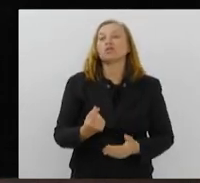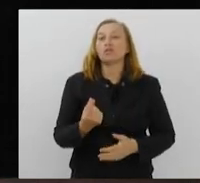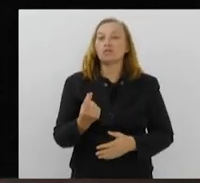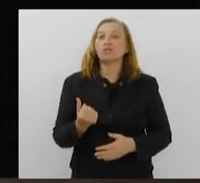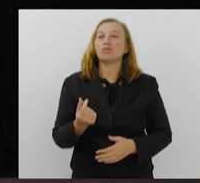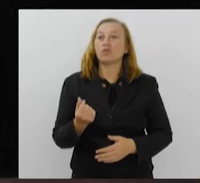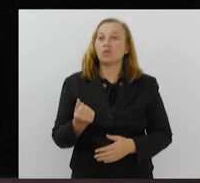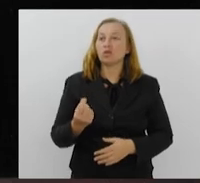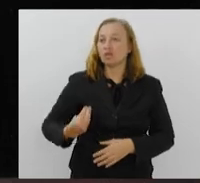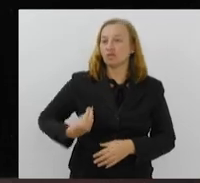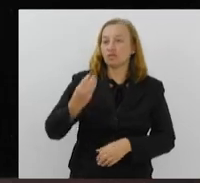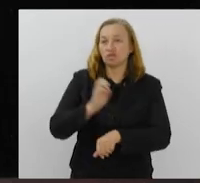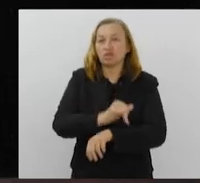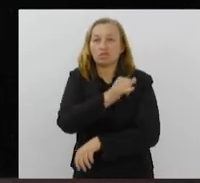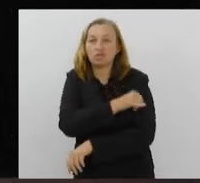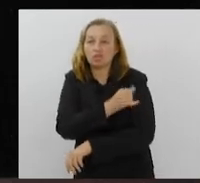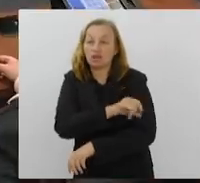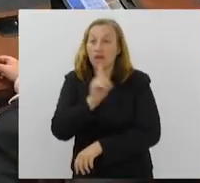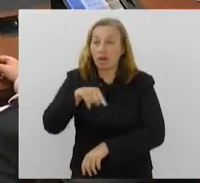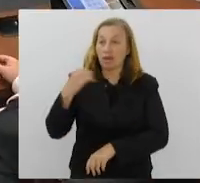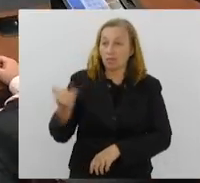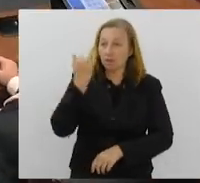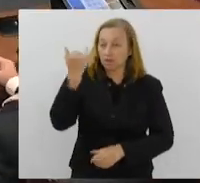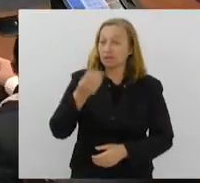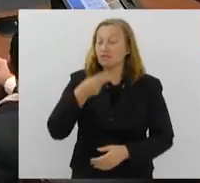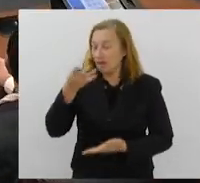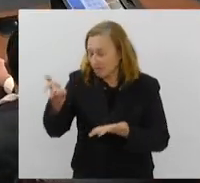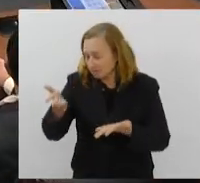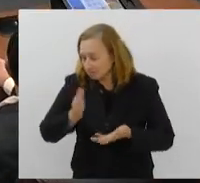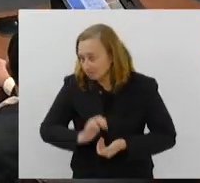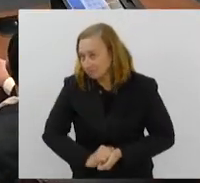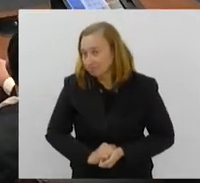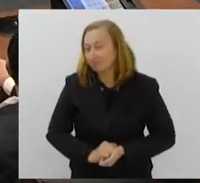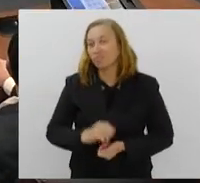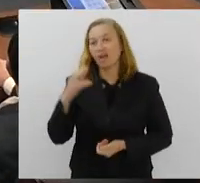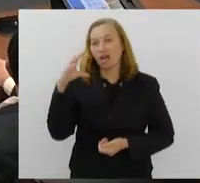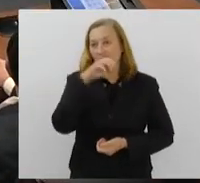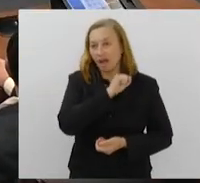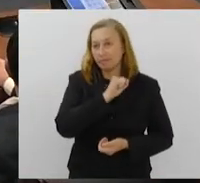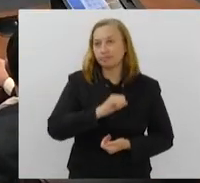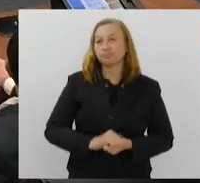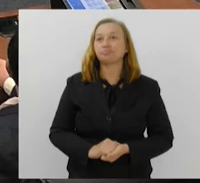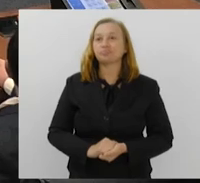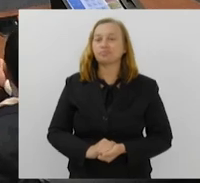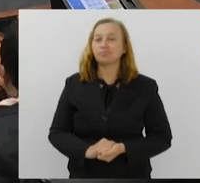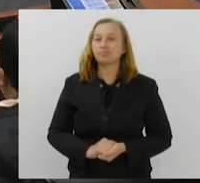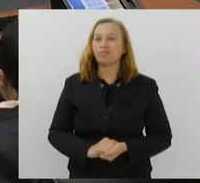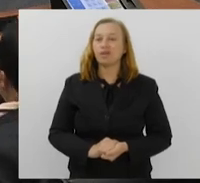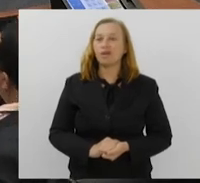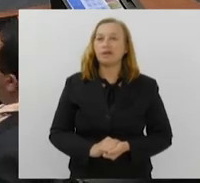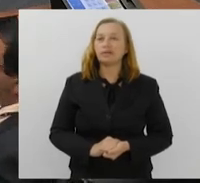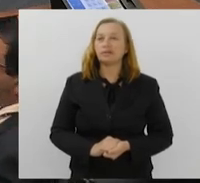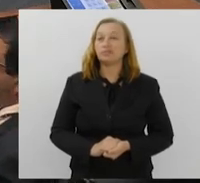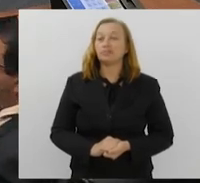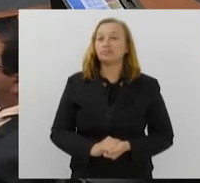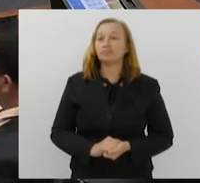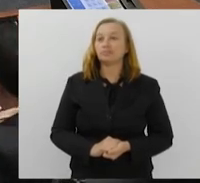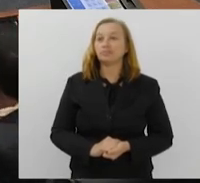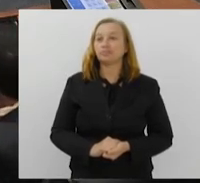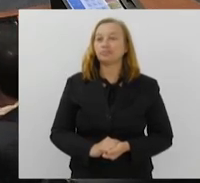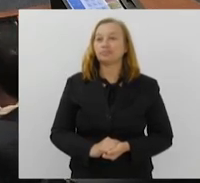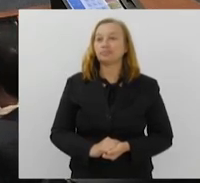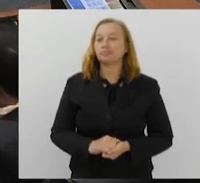do Rio de Janeiro. Vossa Excelência, muito me concede. Importante. Claro, deputado. Rapidinho, deputada Dani Balbi. Era para me